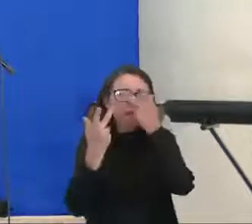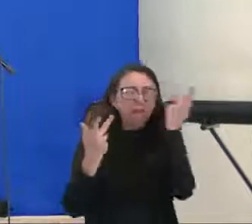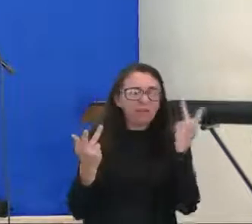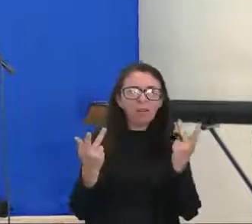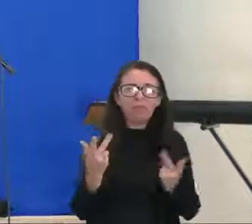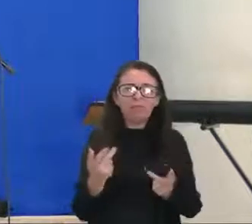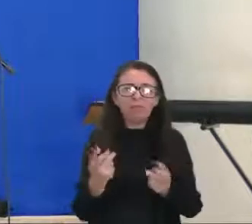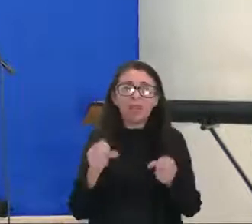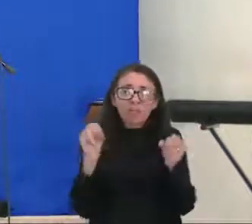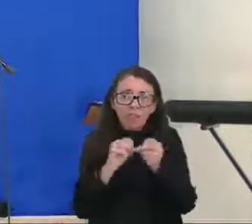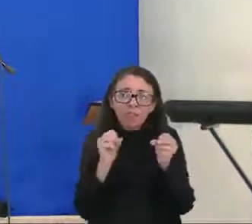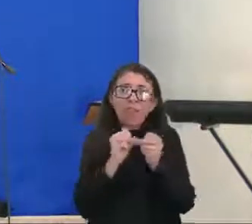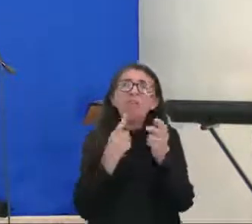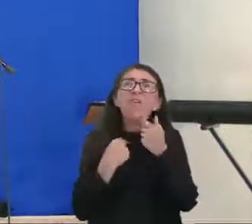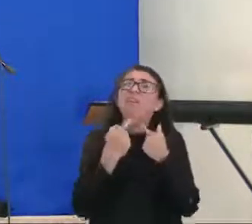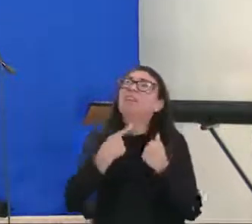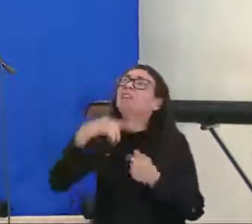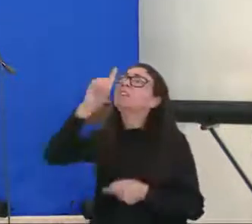Capacitando cada um de nós.